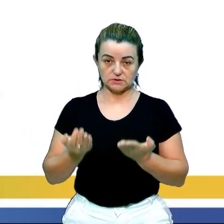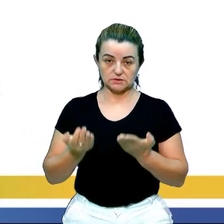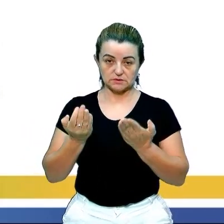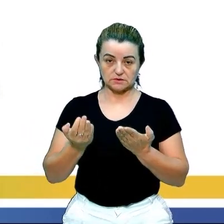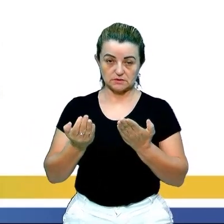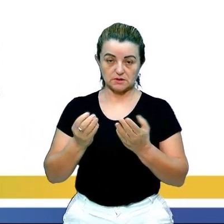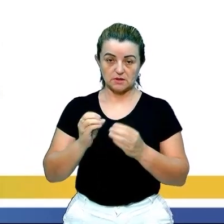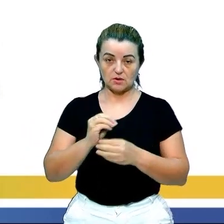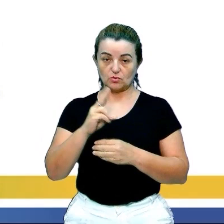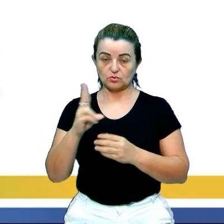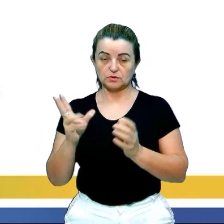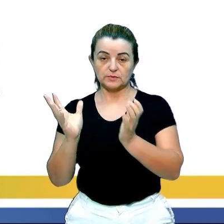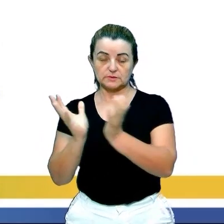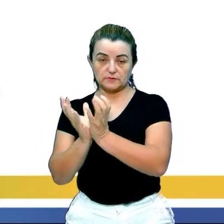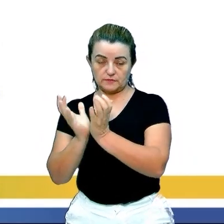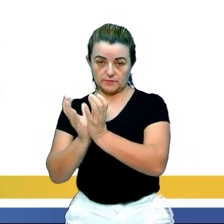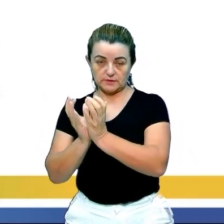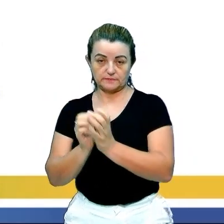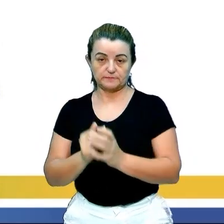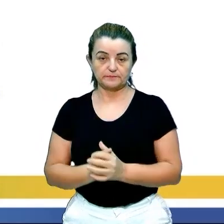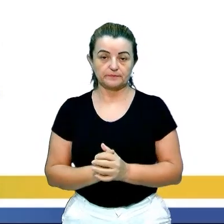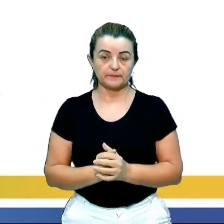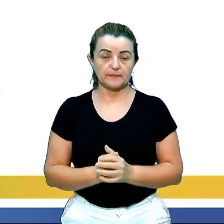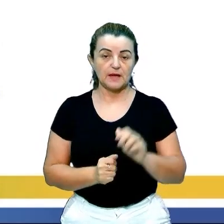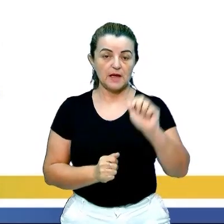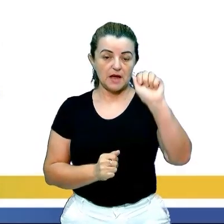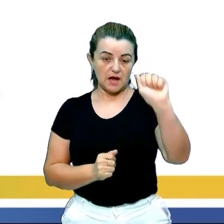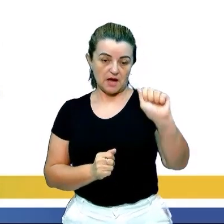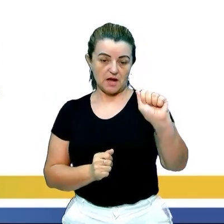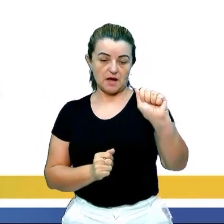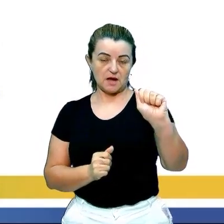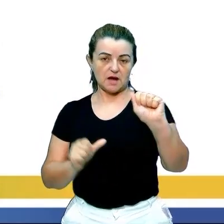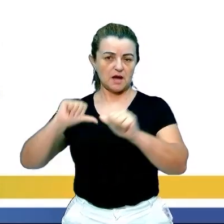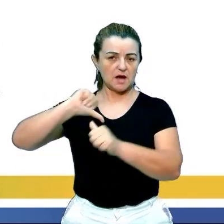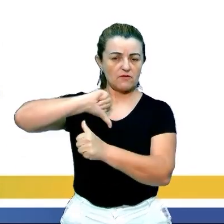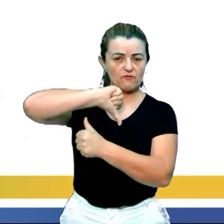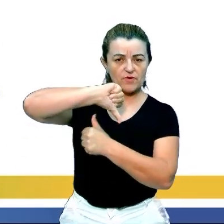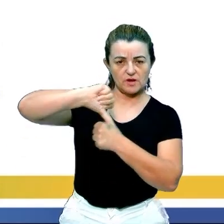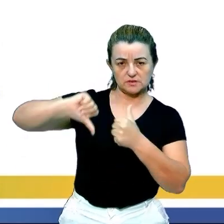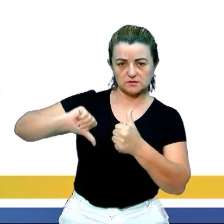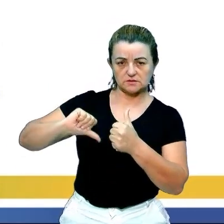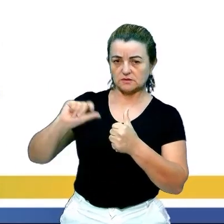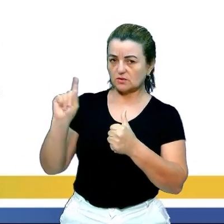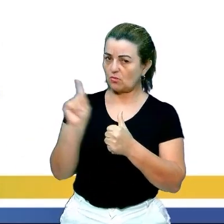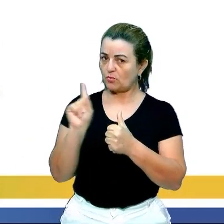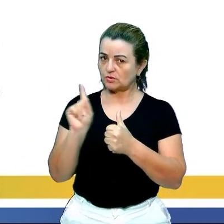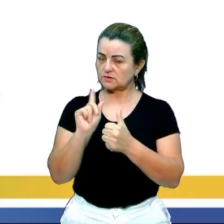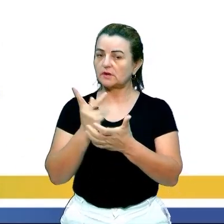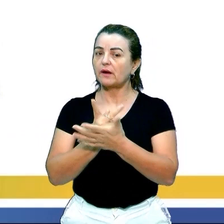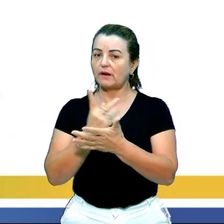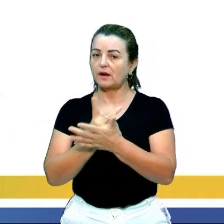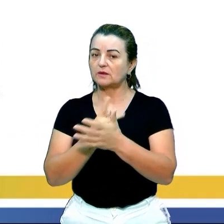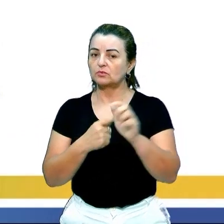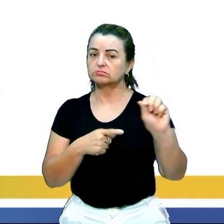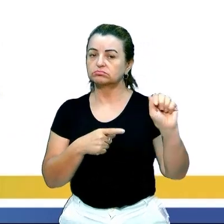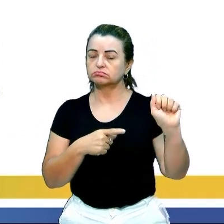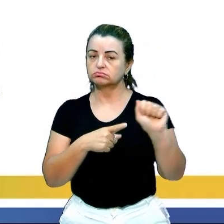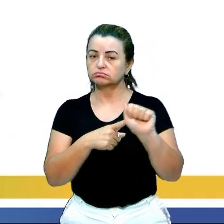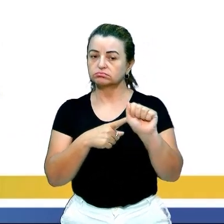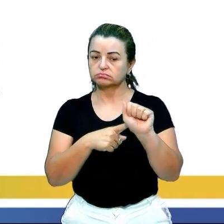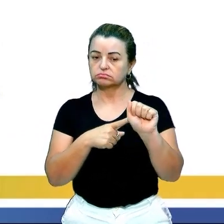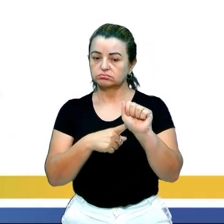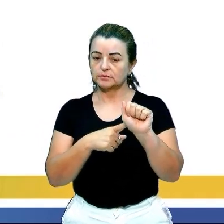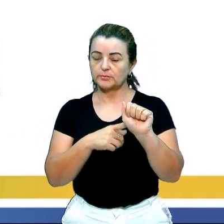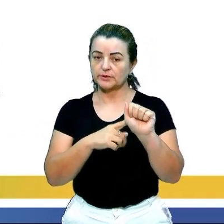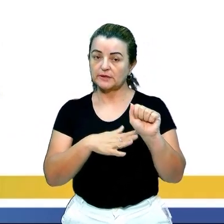decrescente em uma mesma família. Então vamos lá, alternativa A, inversa a quantidade de elétrons, ela não pode ser porque os elementos mais abundantes que vocês estão vendo aí estão